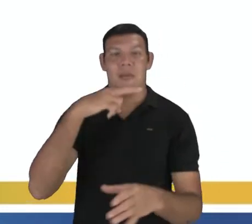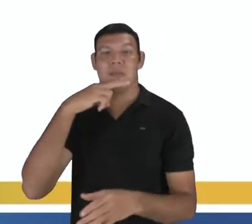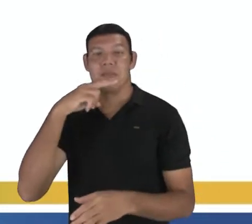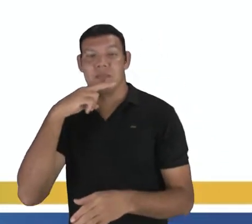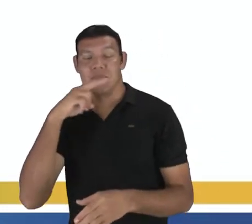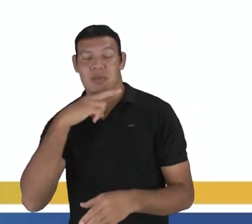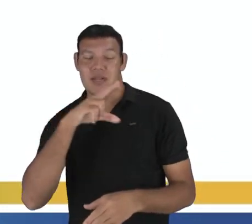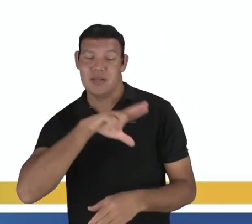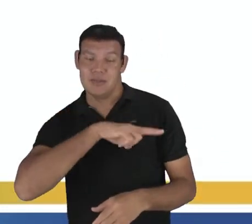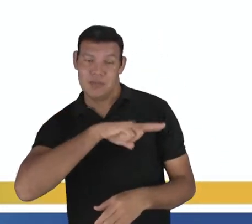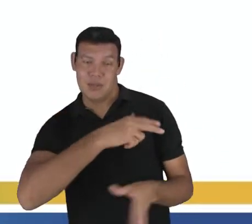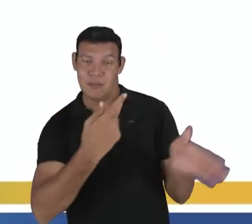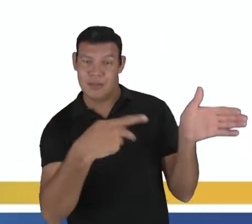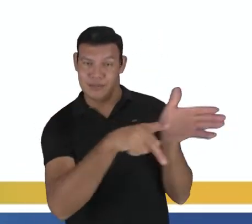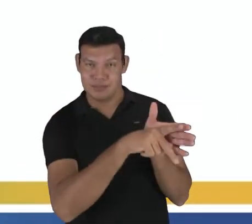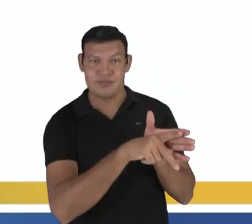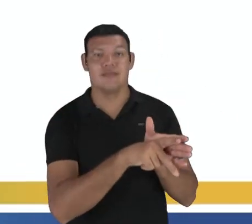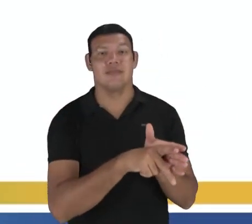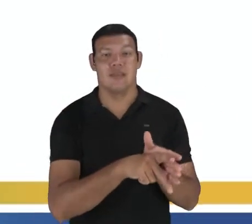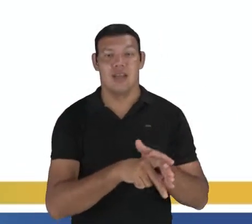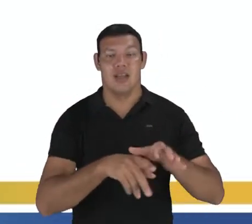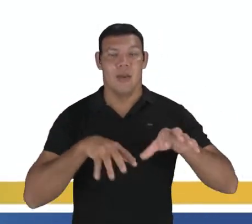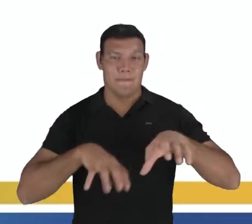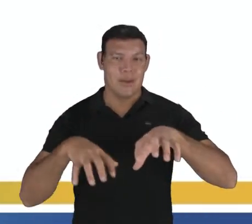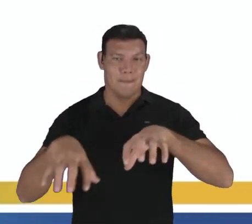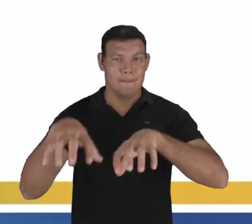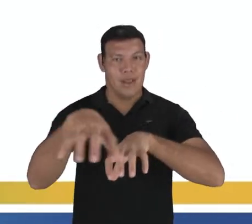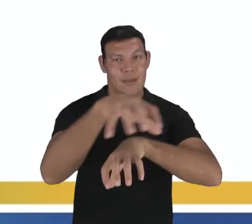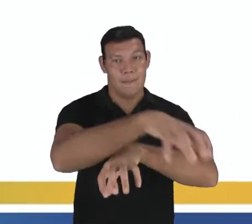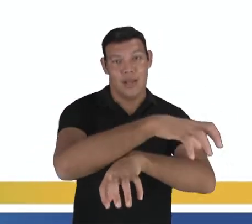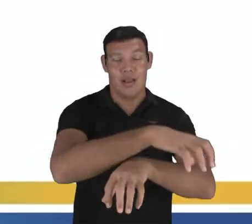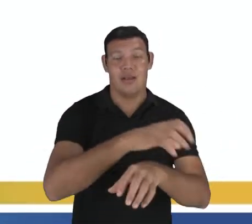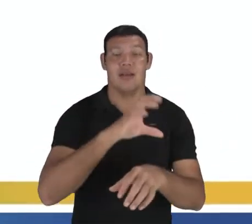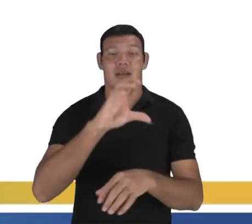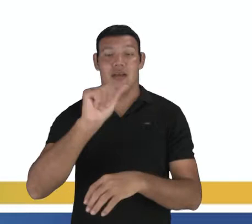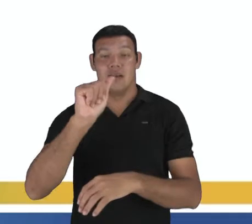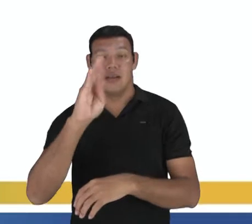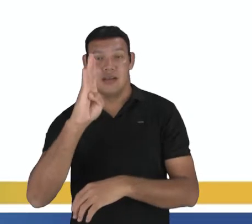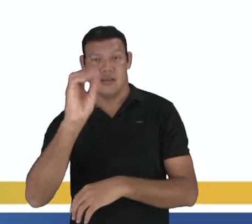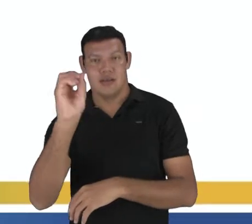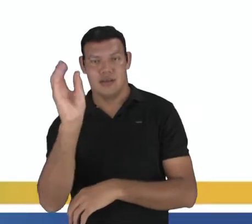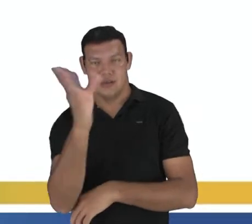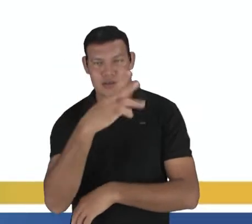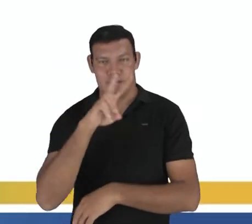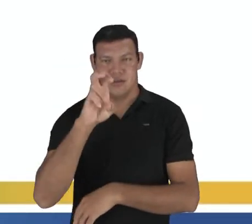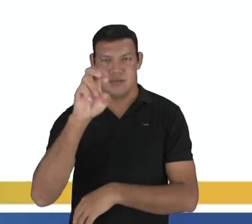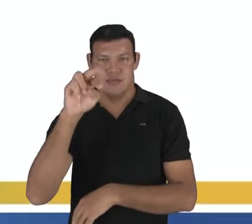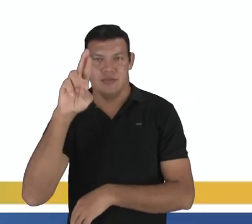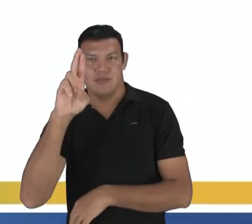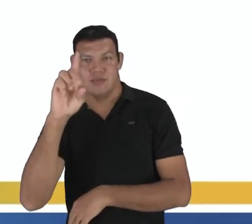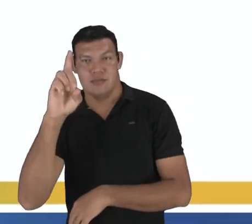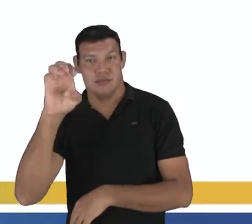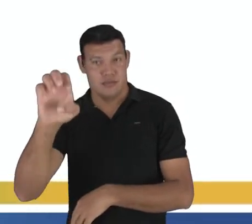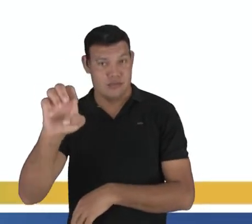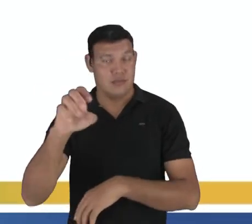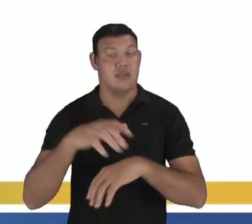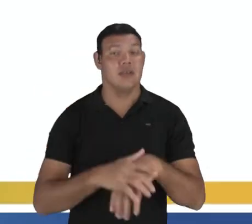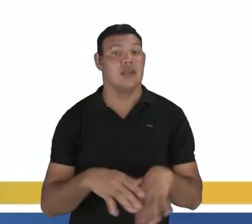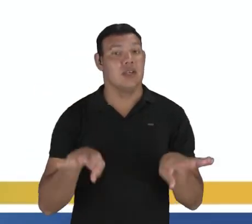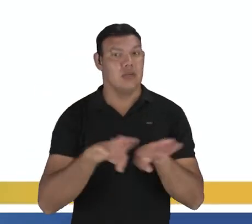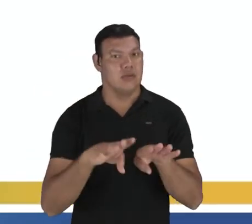por Portugal, né? Nas ilhas aí dos Açores, Cabo Verde e Madeira. Também a gente vai ter um